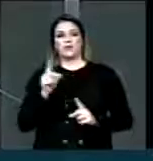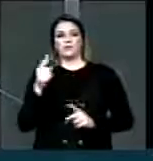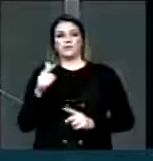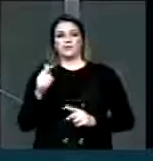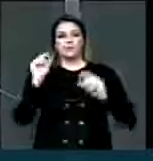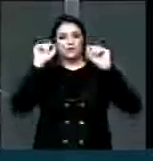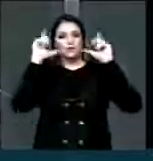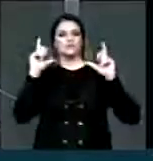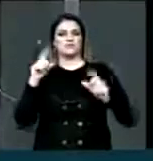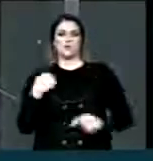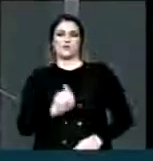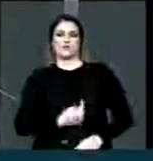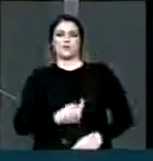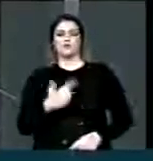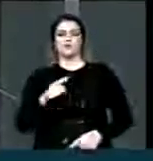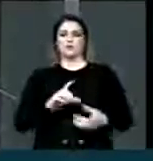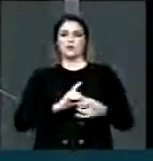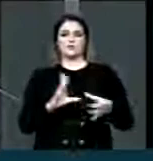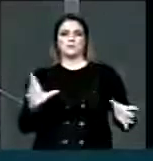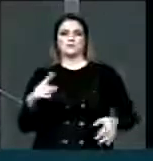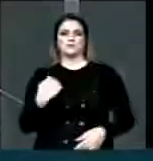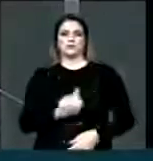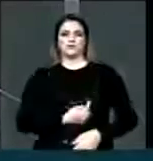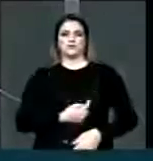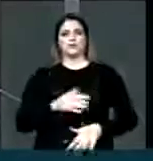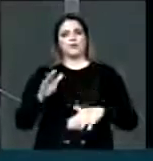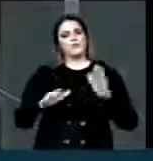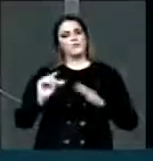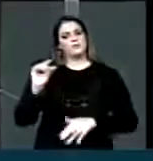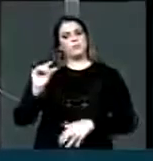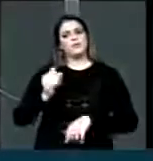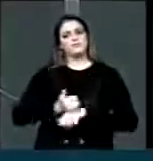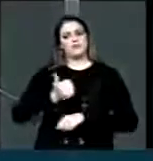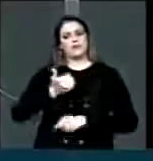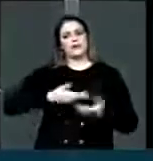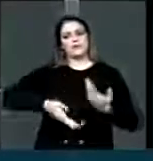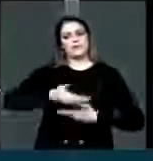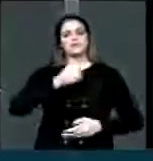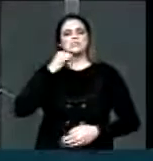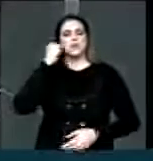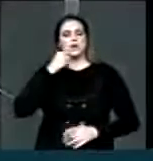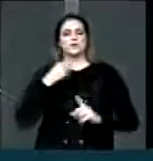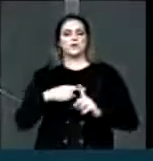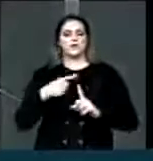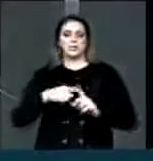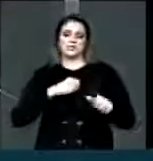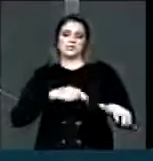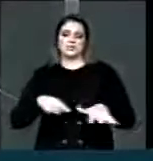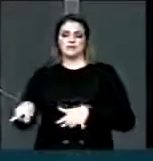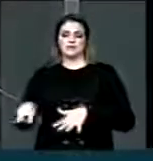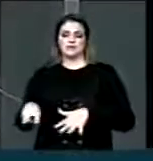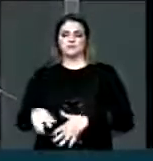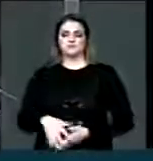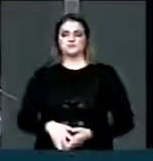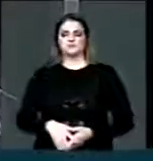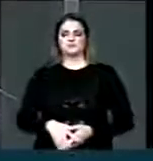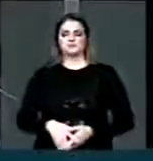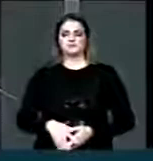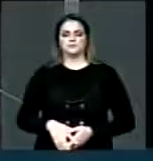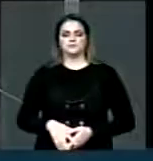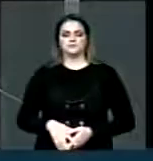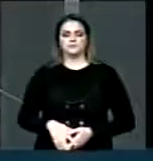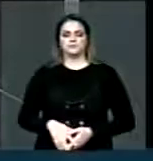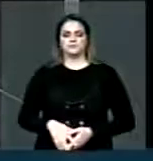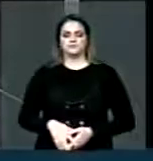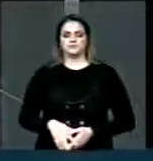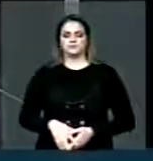aos deputados, talvez até um pouco mais aos senadores, que a gente viu essa semana aqui, e se me der mais um minuto aí, senhor presidente,